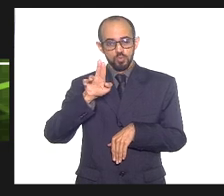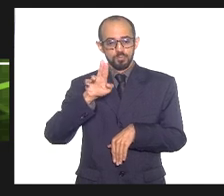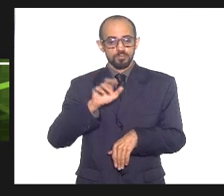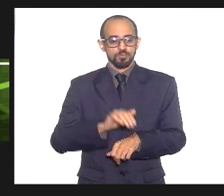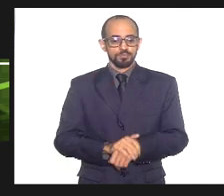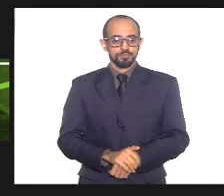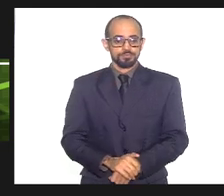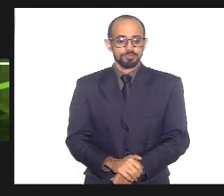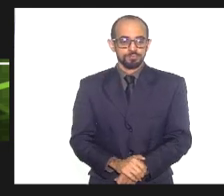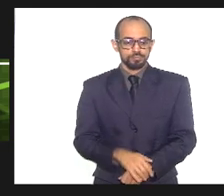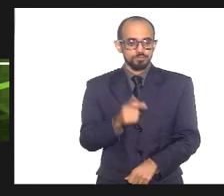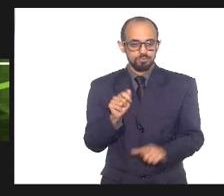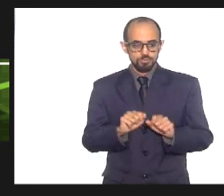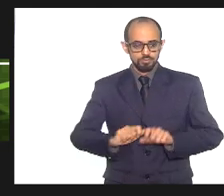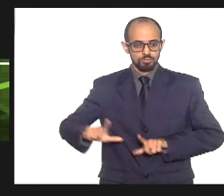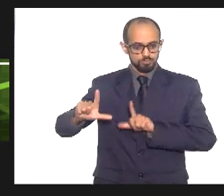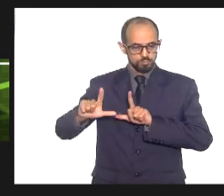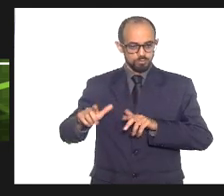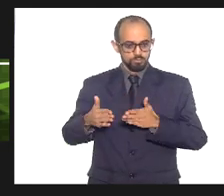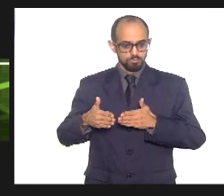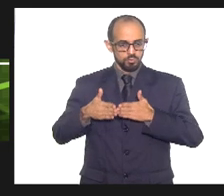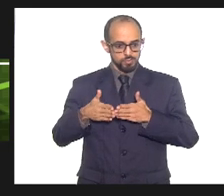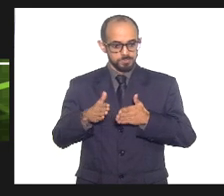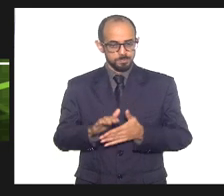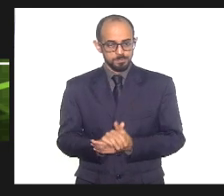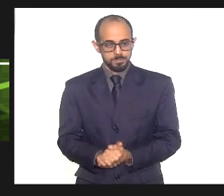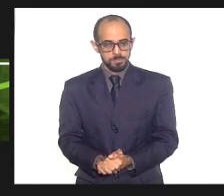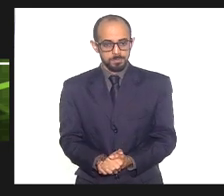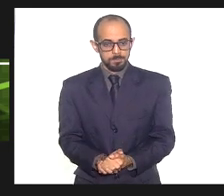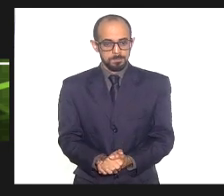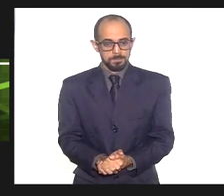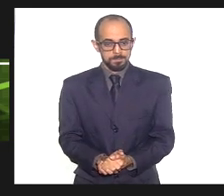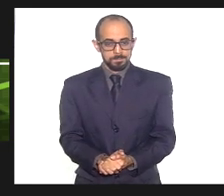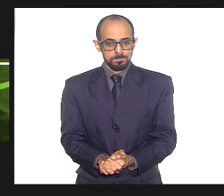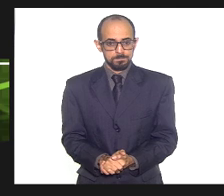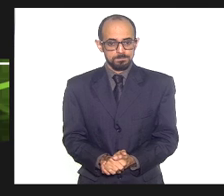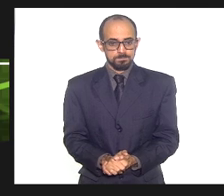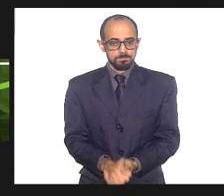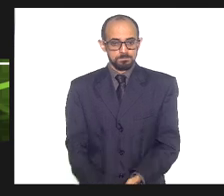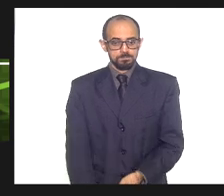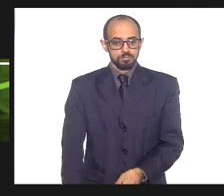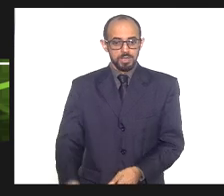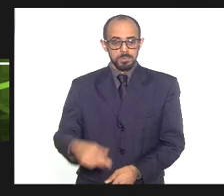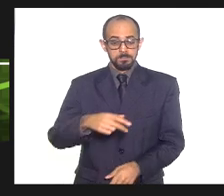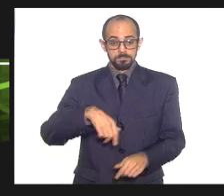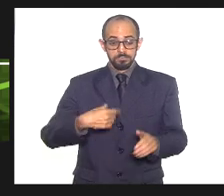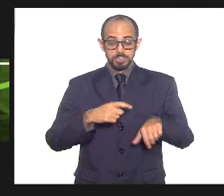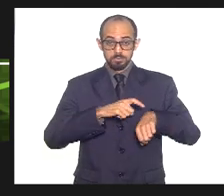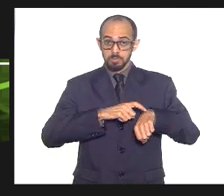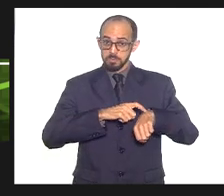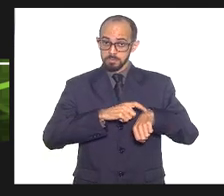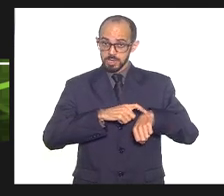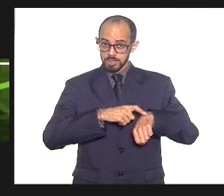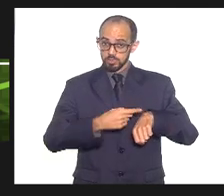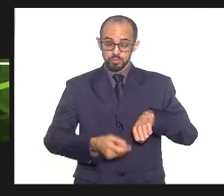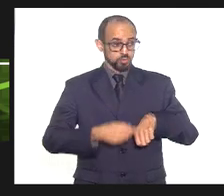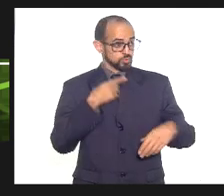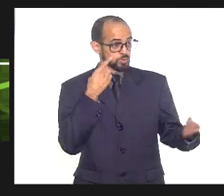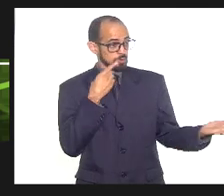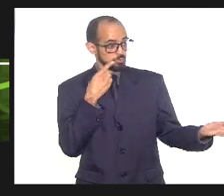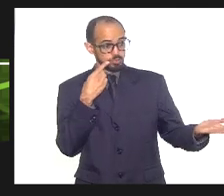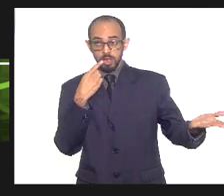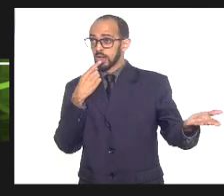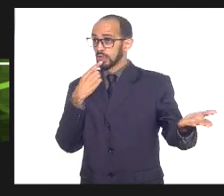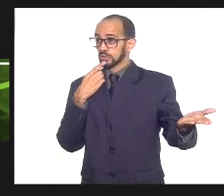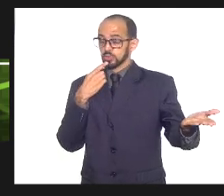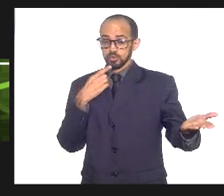Próximo, por favor. Nesse momento, senhoras e senhores deputados e